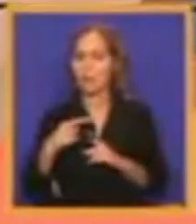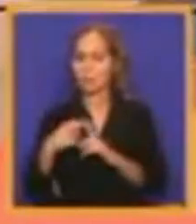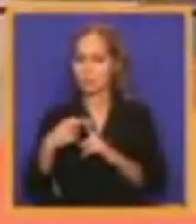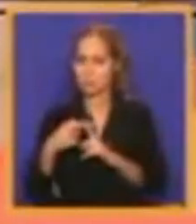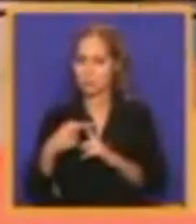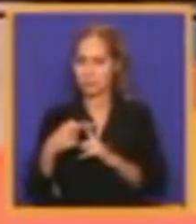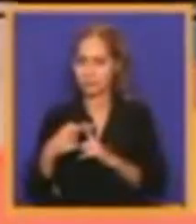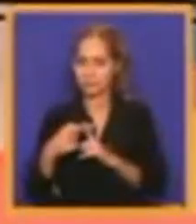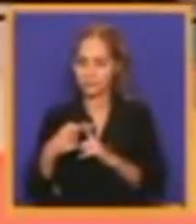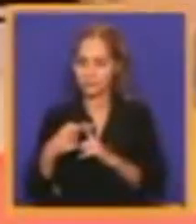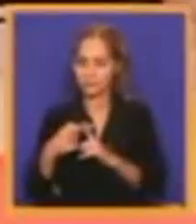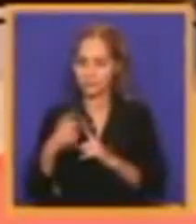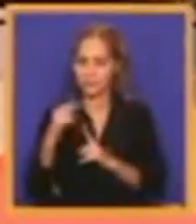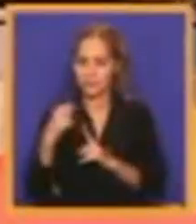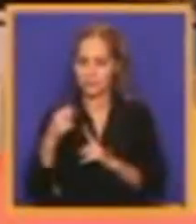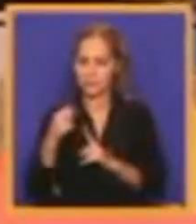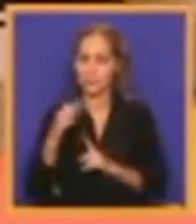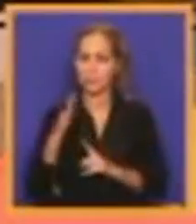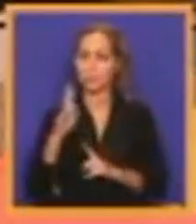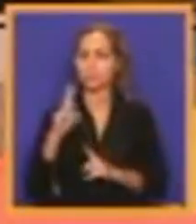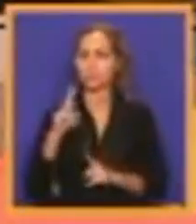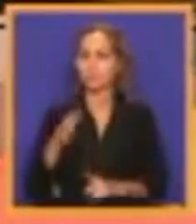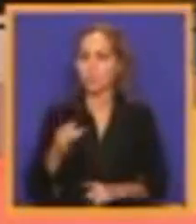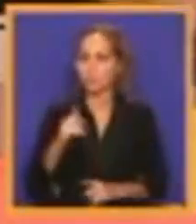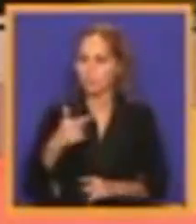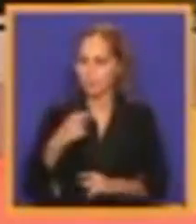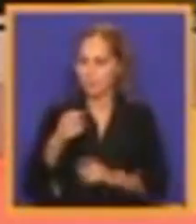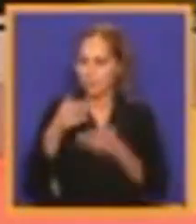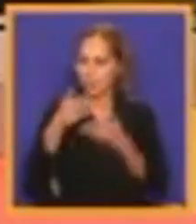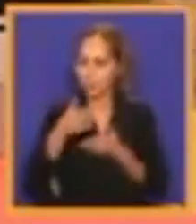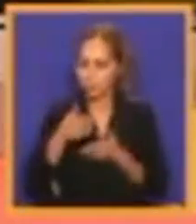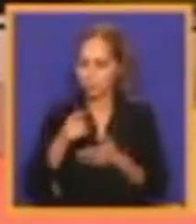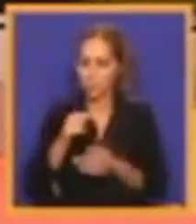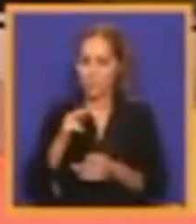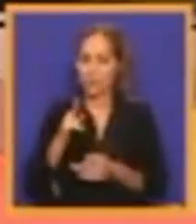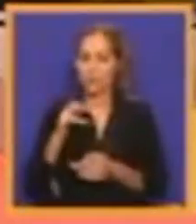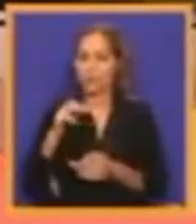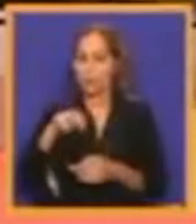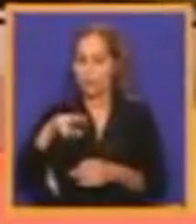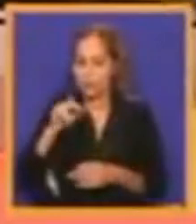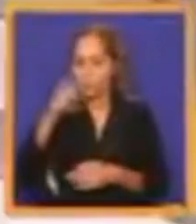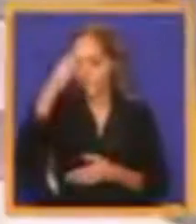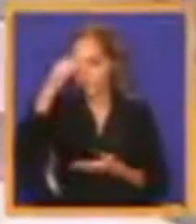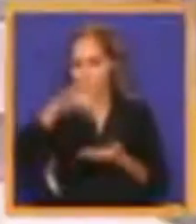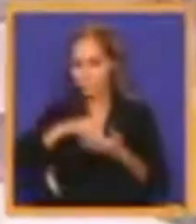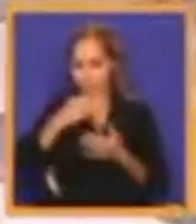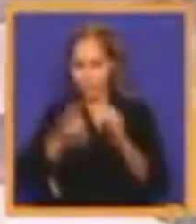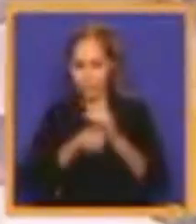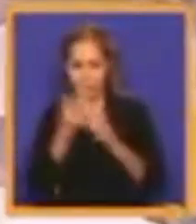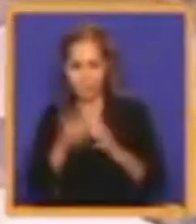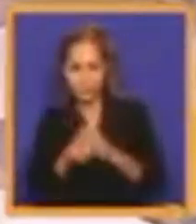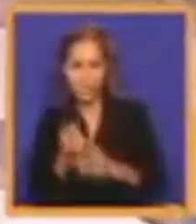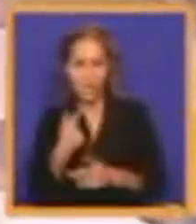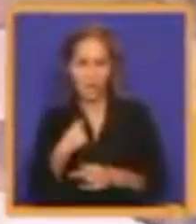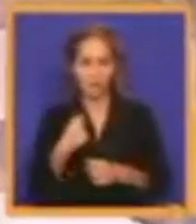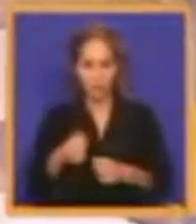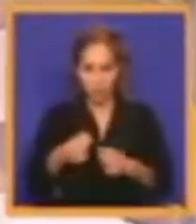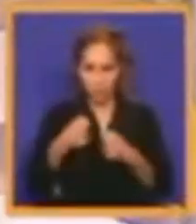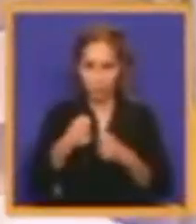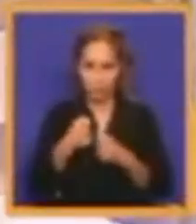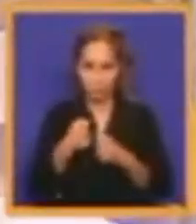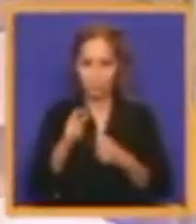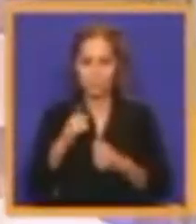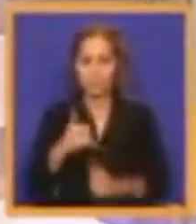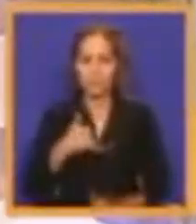beneficiado. Portanto, vai ter Júpiter a favor, Urano são ideias, criatividade, Júpiter é sorte, capacidade de realização. E depois vem